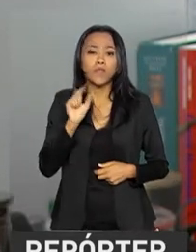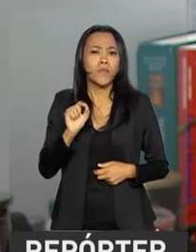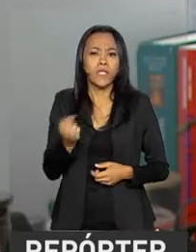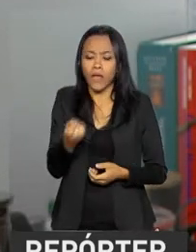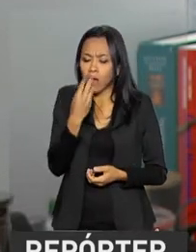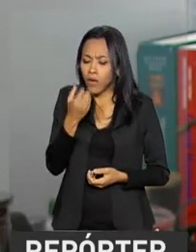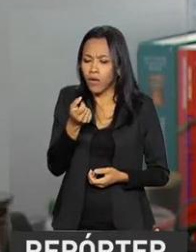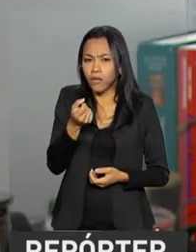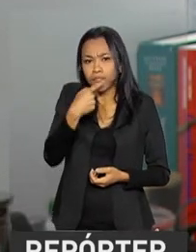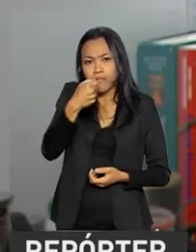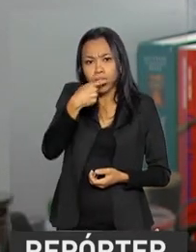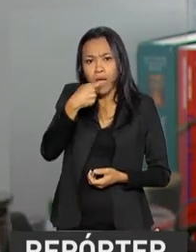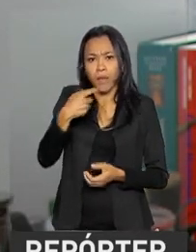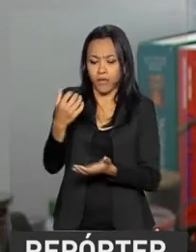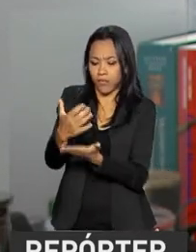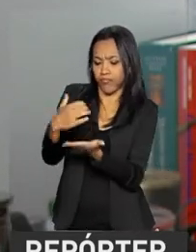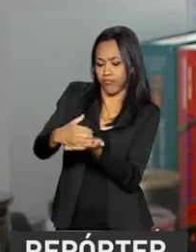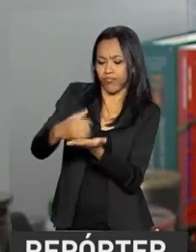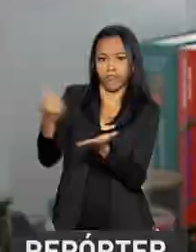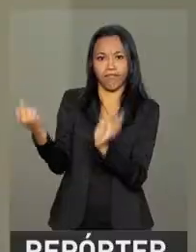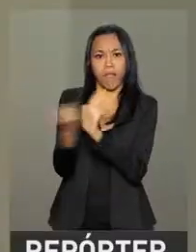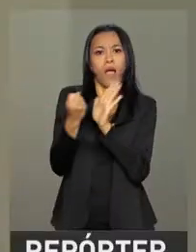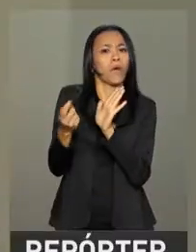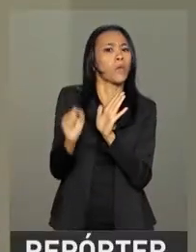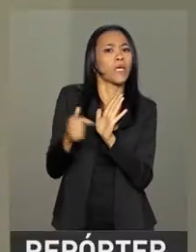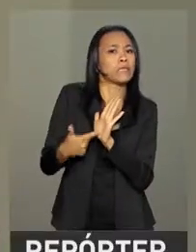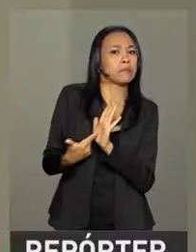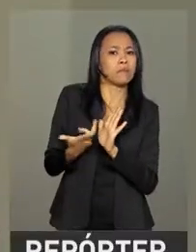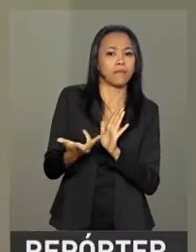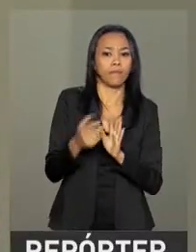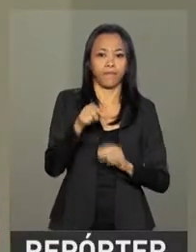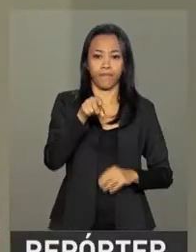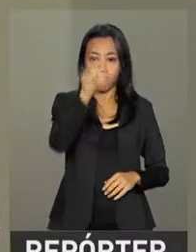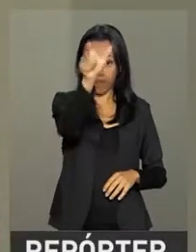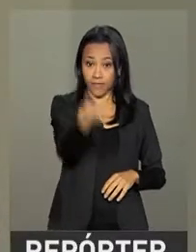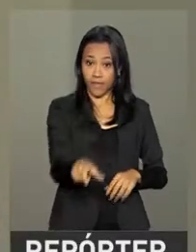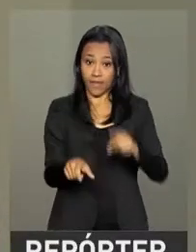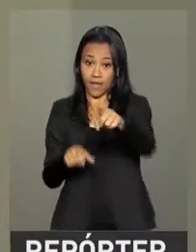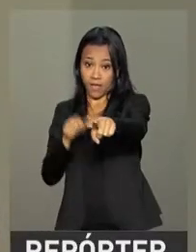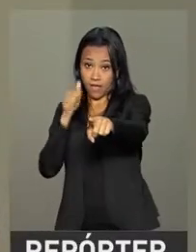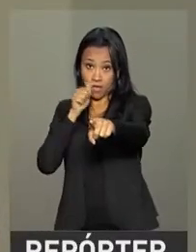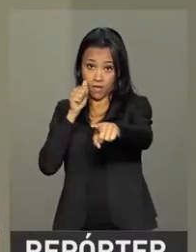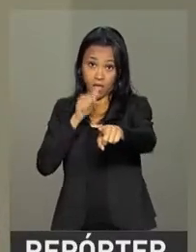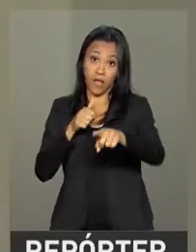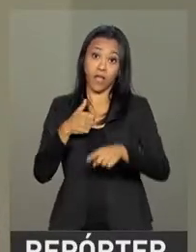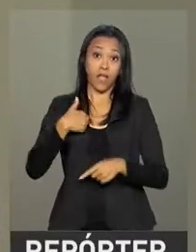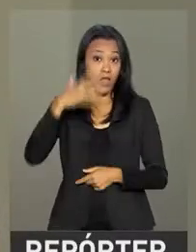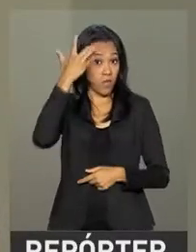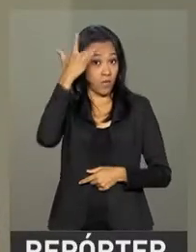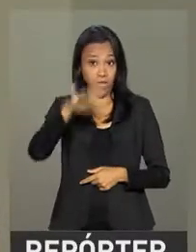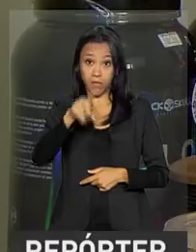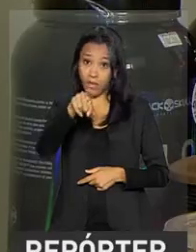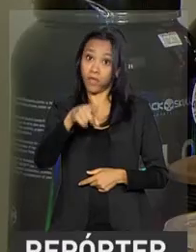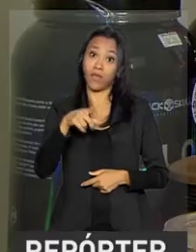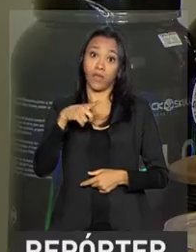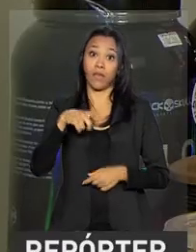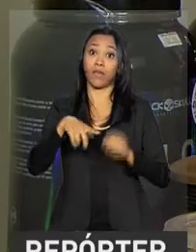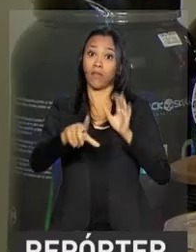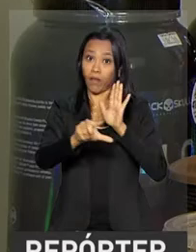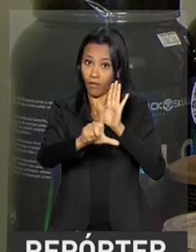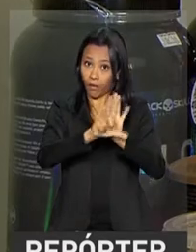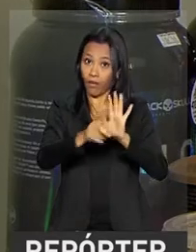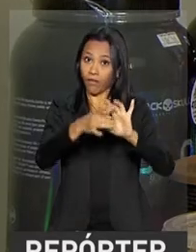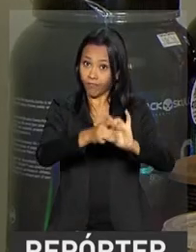cada composto que é oferecido no mercado. A Aline não sabia que os suplementos ainda não são regulamentados. Na opinião